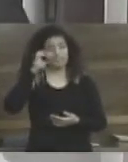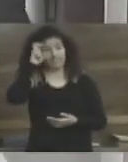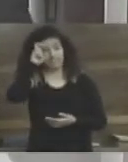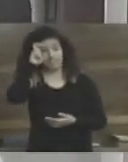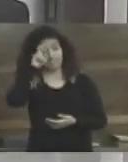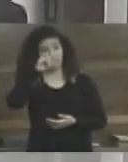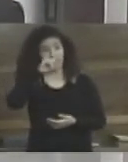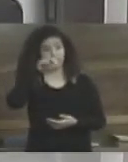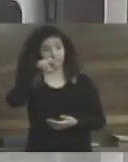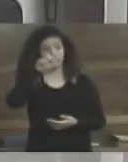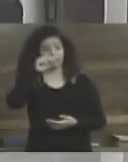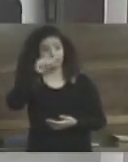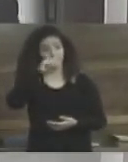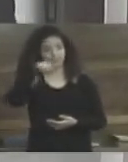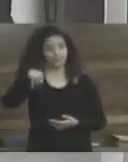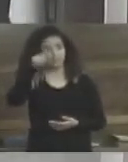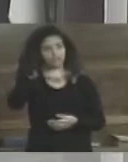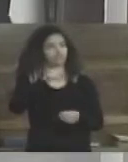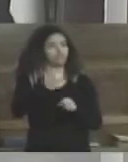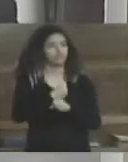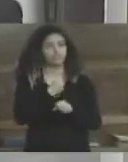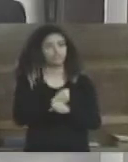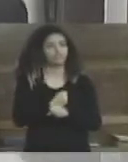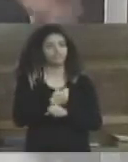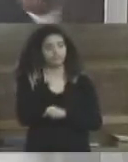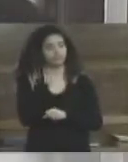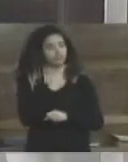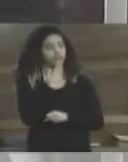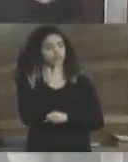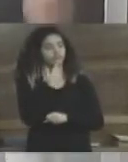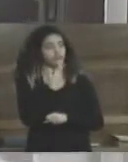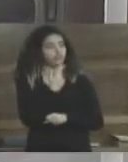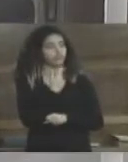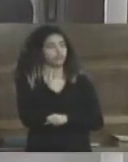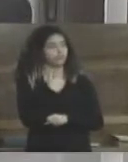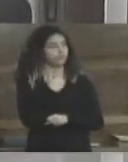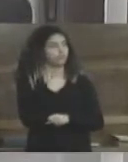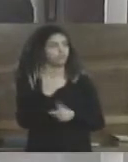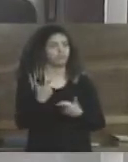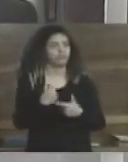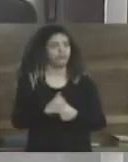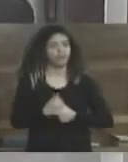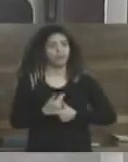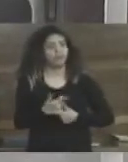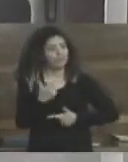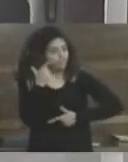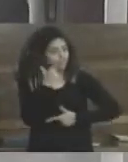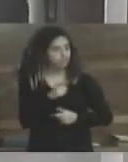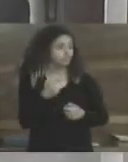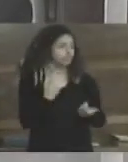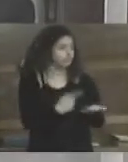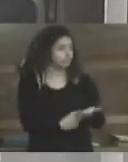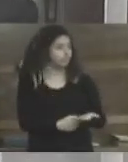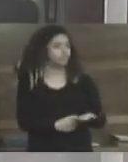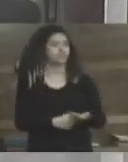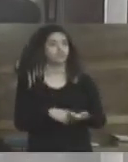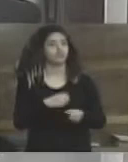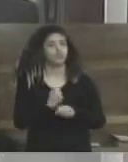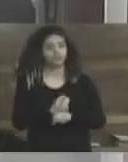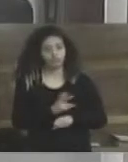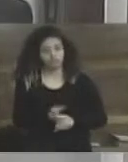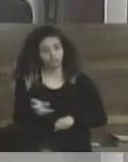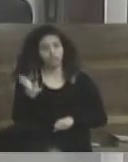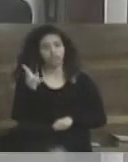INEA embargou a obra. Aí o deputado foi lá, conseguiu ganhar e voltou, a obra se